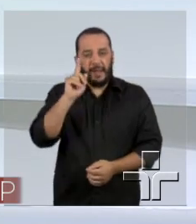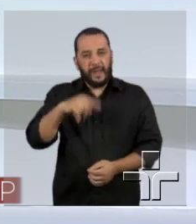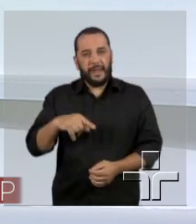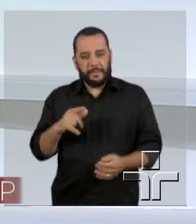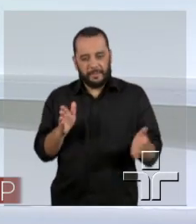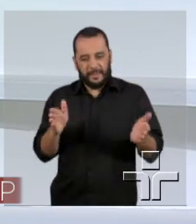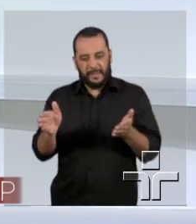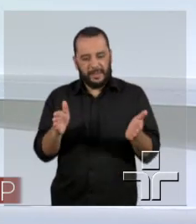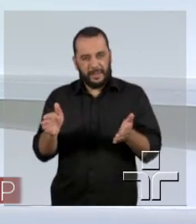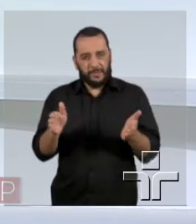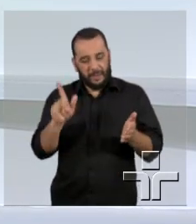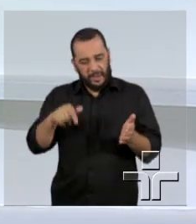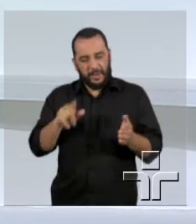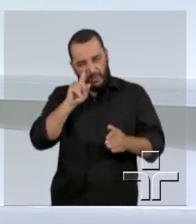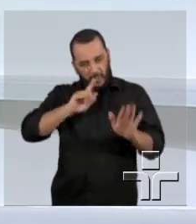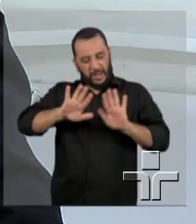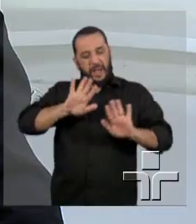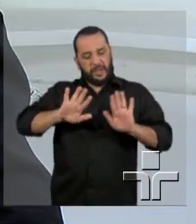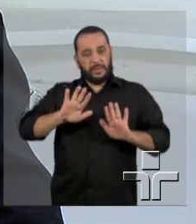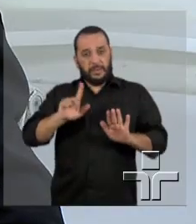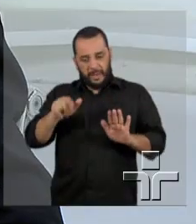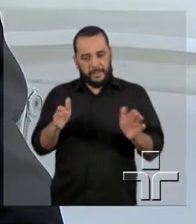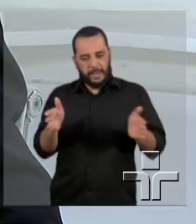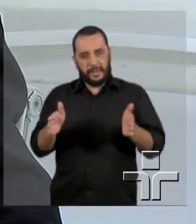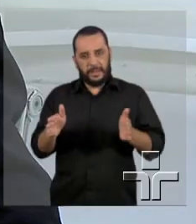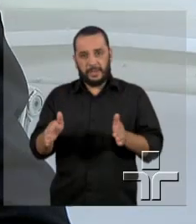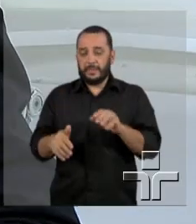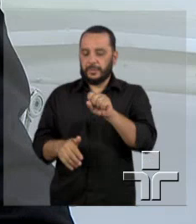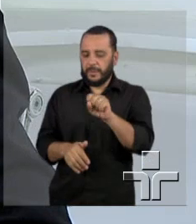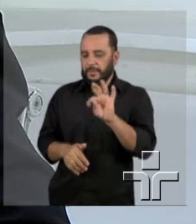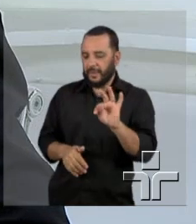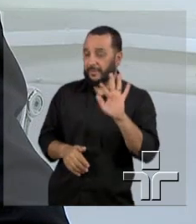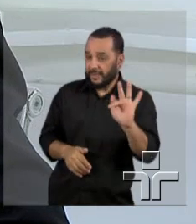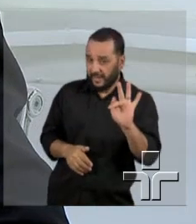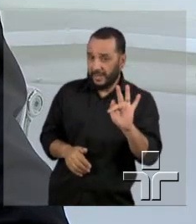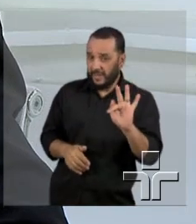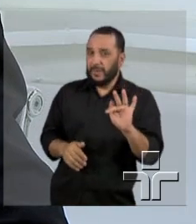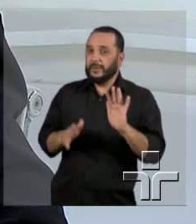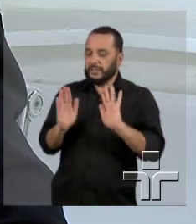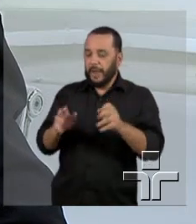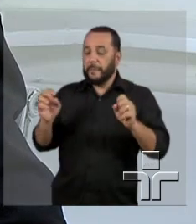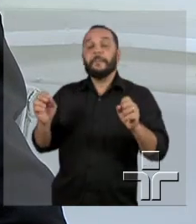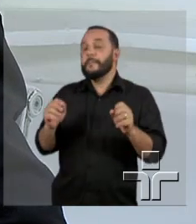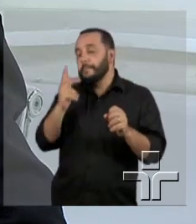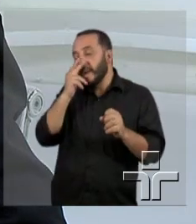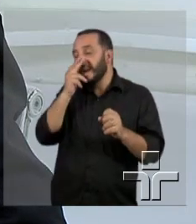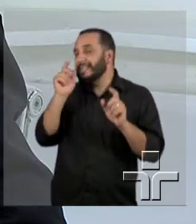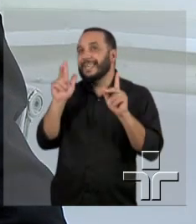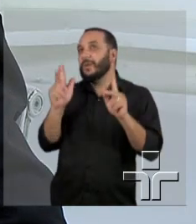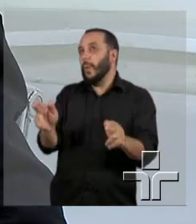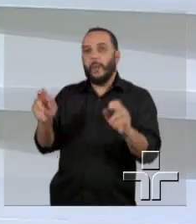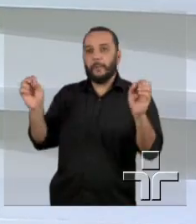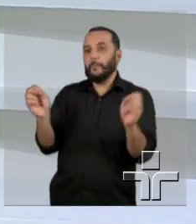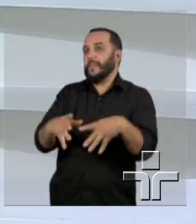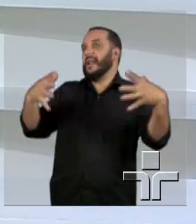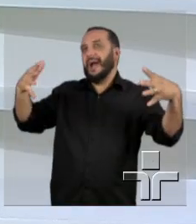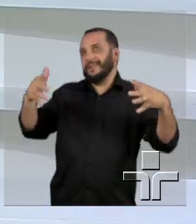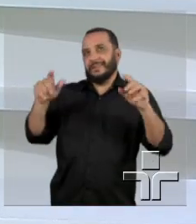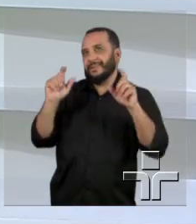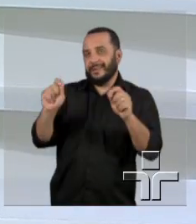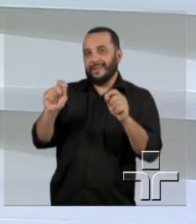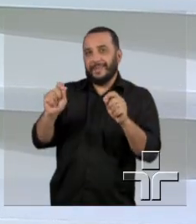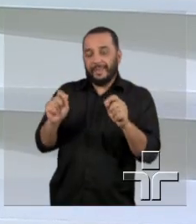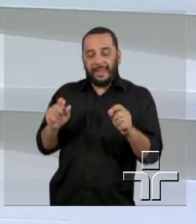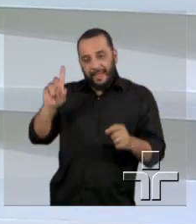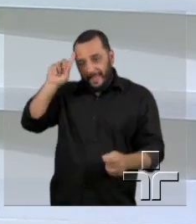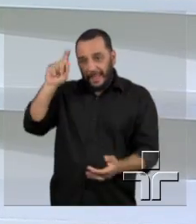provisória, cautelar. Porque o Supremo, como acha que pode tudo, fez esse milagre de transformar as decisões